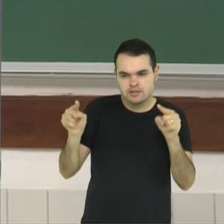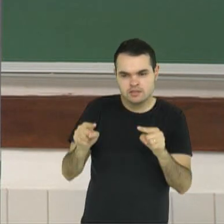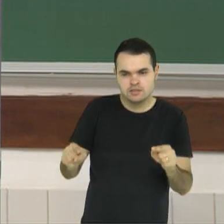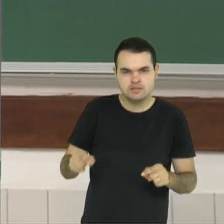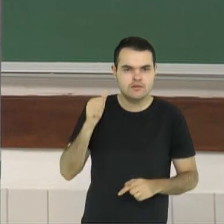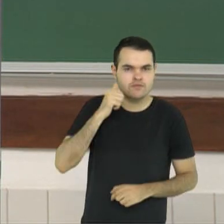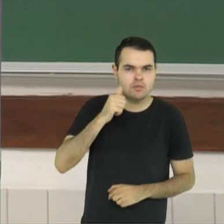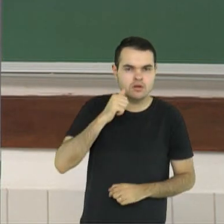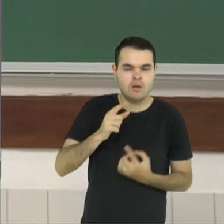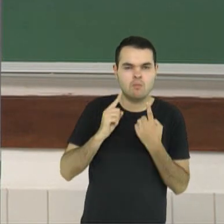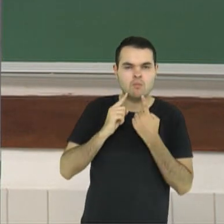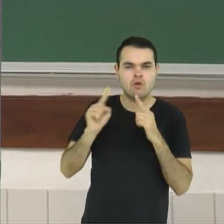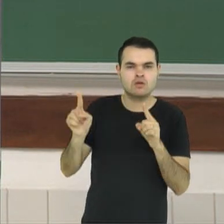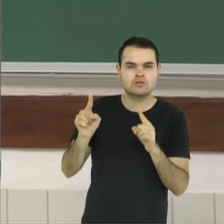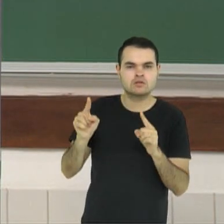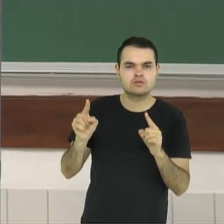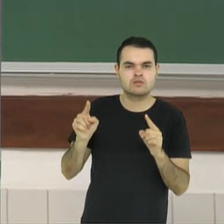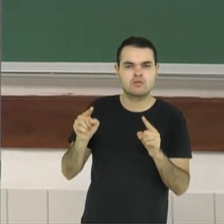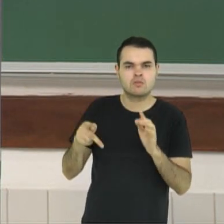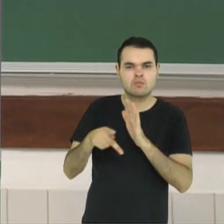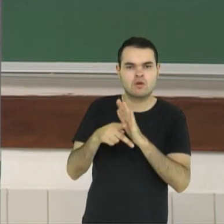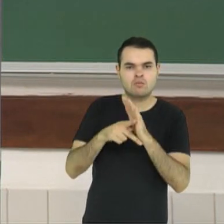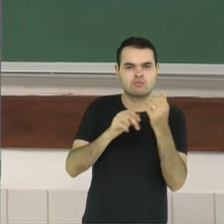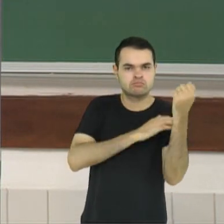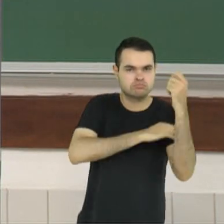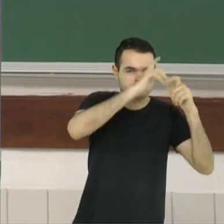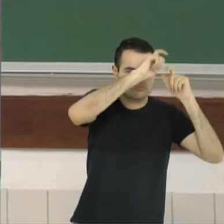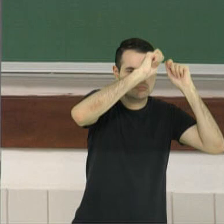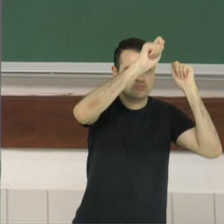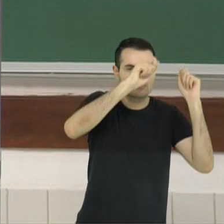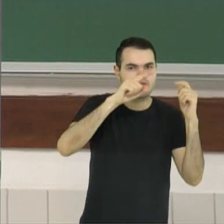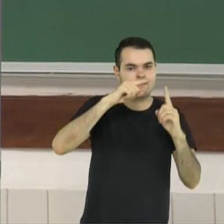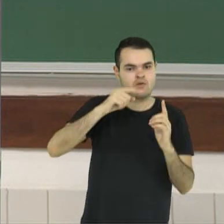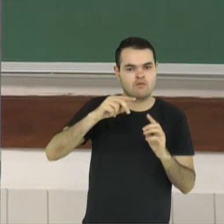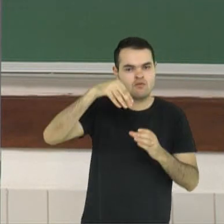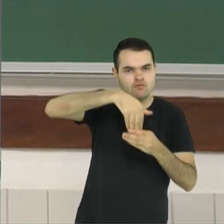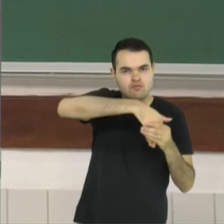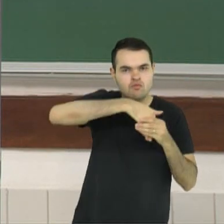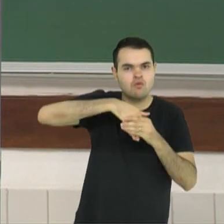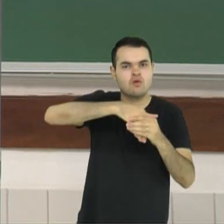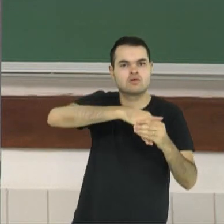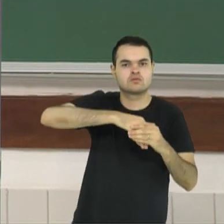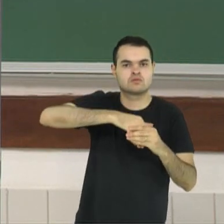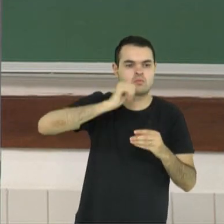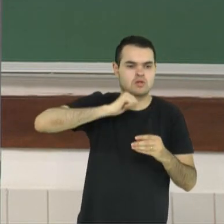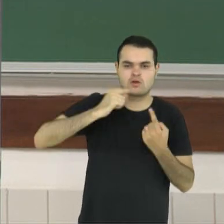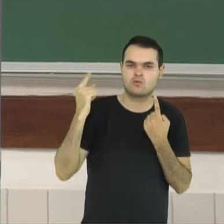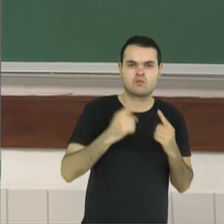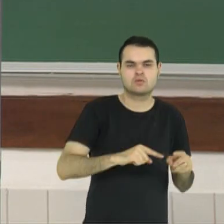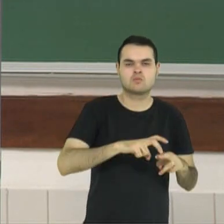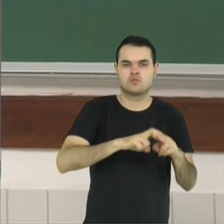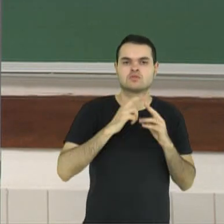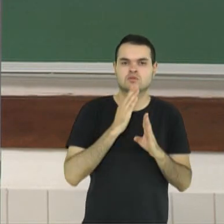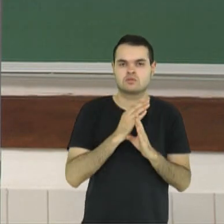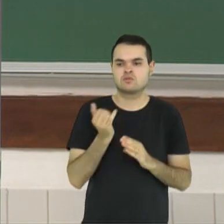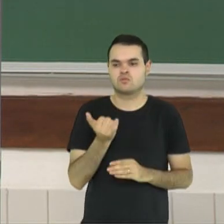um protesto pró-feminismo, pró-liberdade da mulher, pró-voto da mulher, pró-liberdade do trabalho da mulher. Isso alguns dizem, 80%